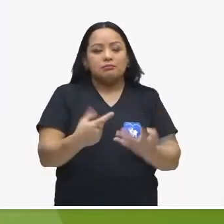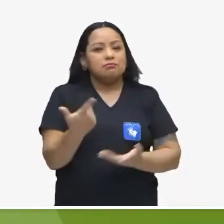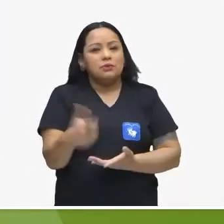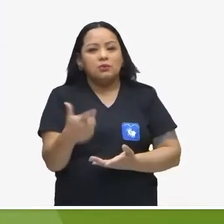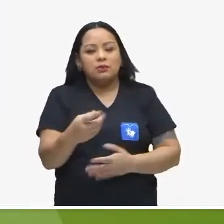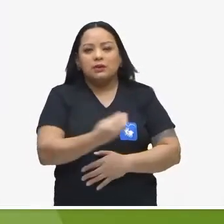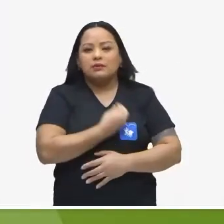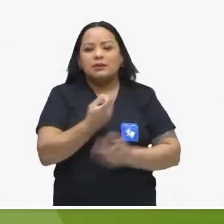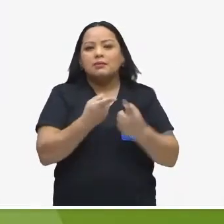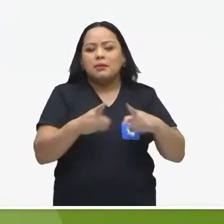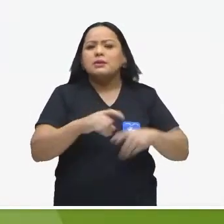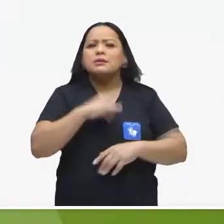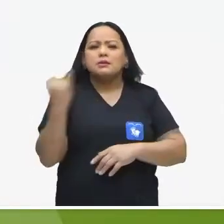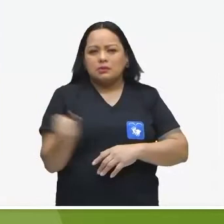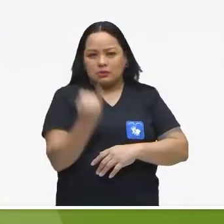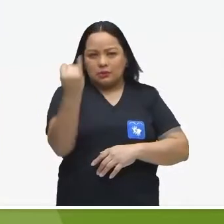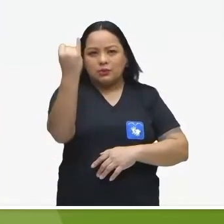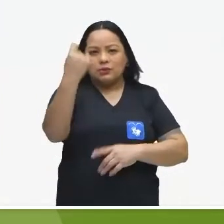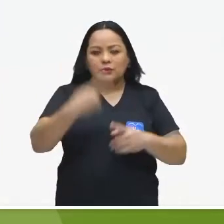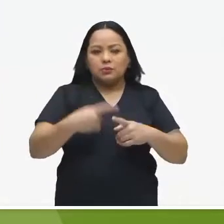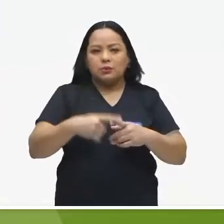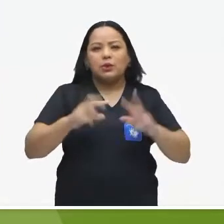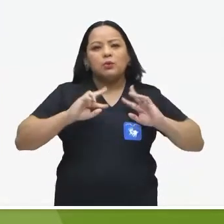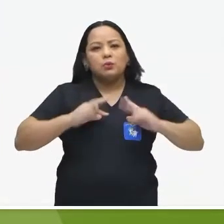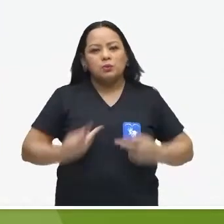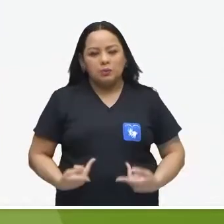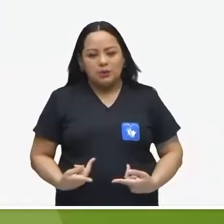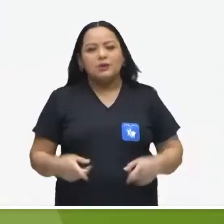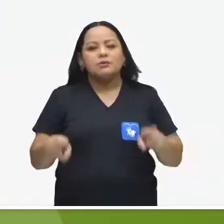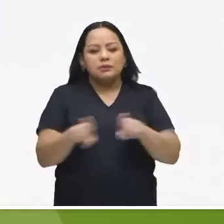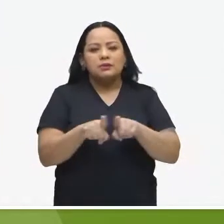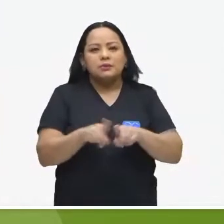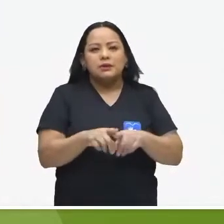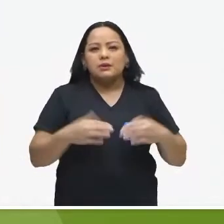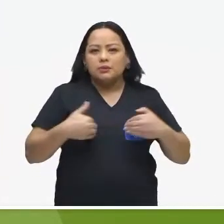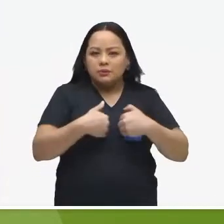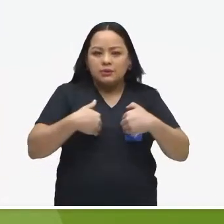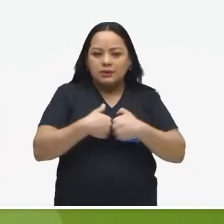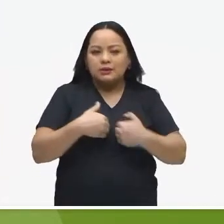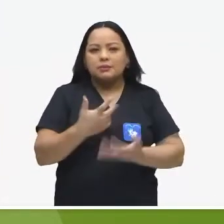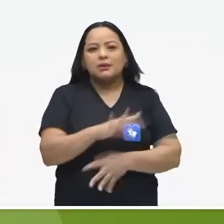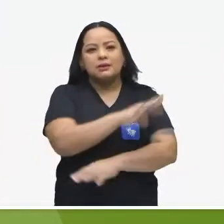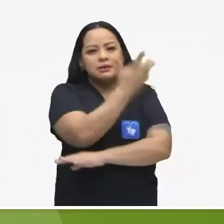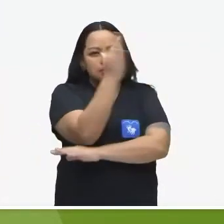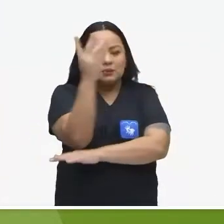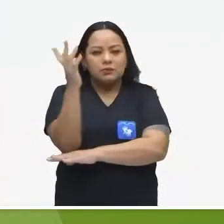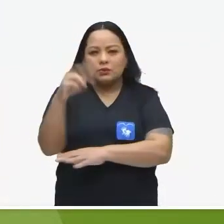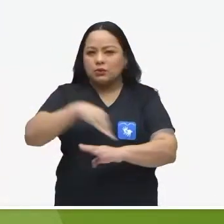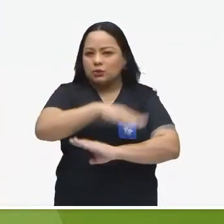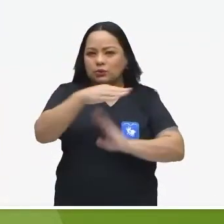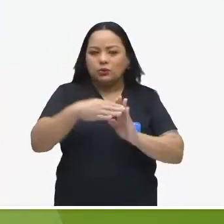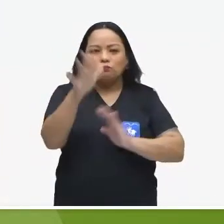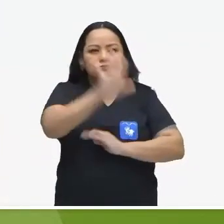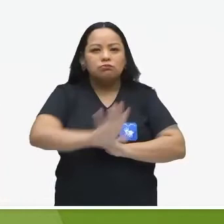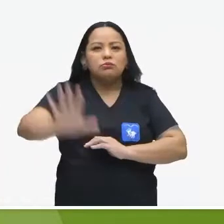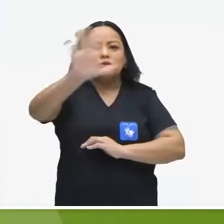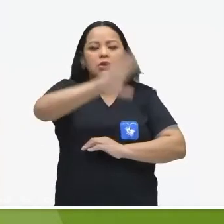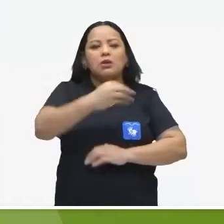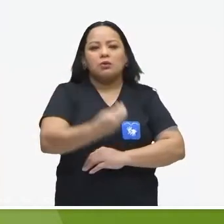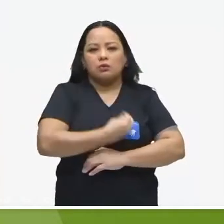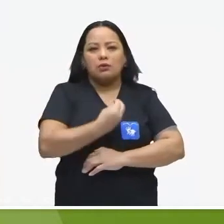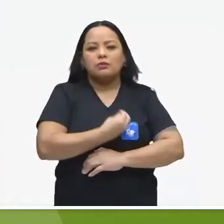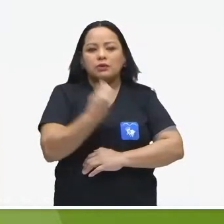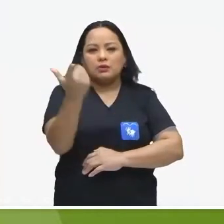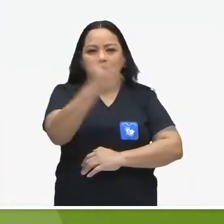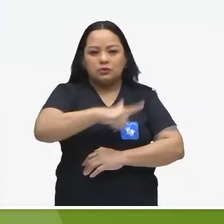são essenciais para o ser humano sobreviver, para o ser humano não, para os seres vivos em geral, sobreviver